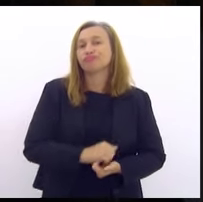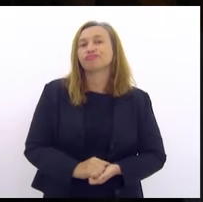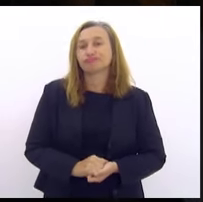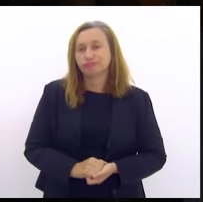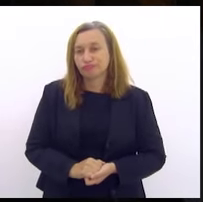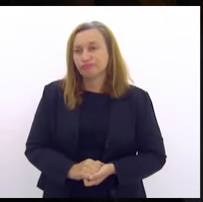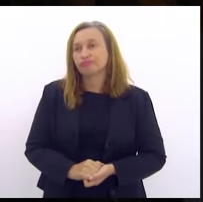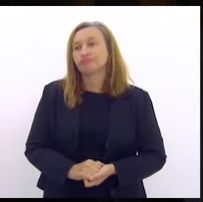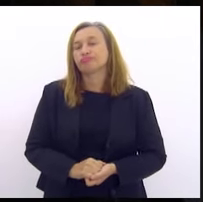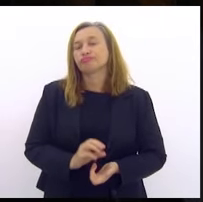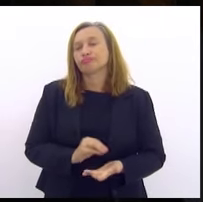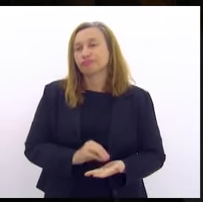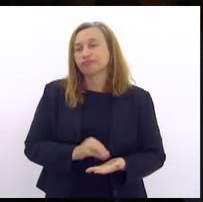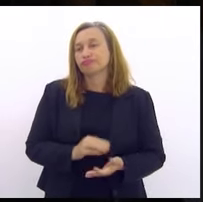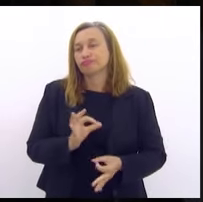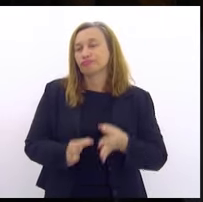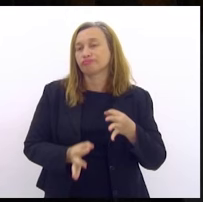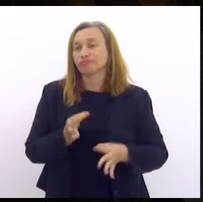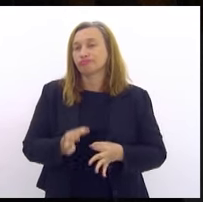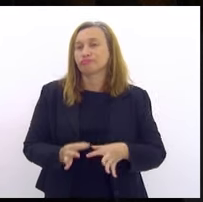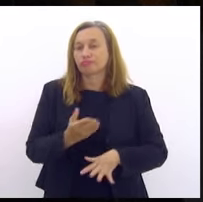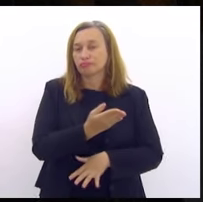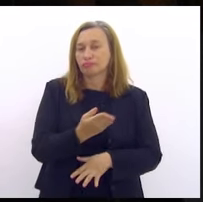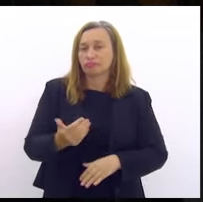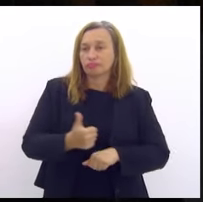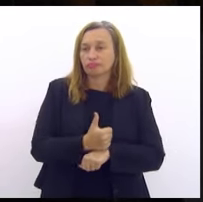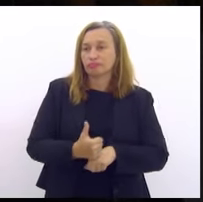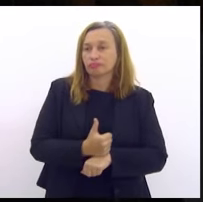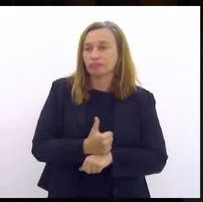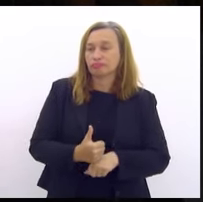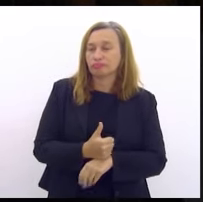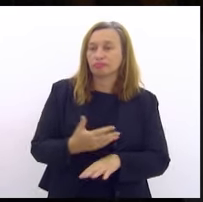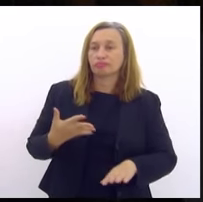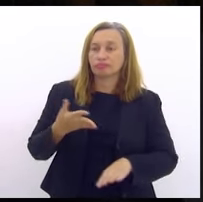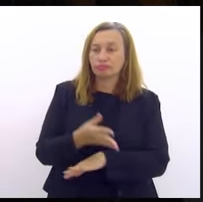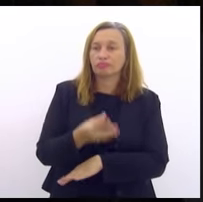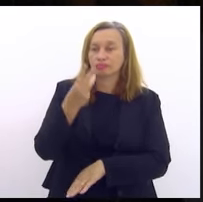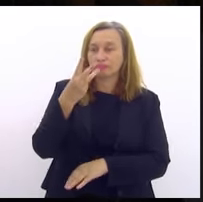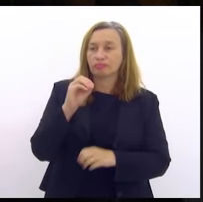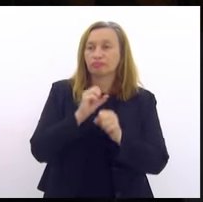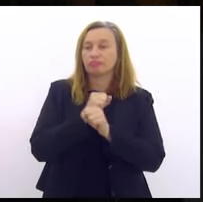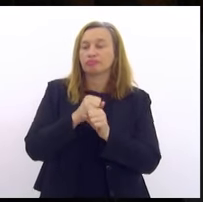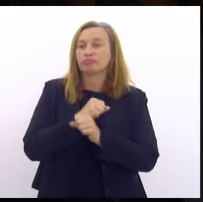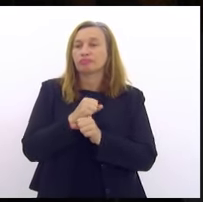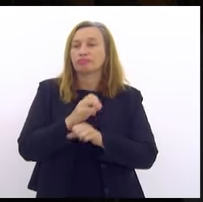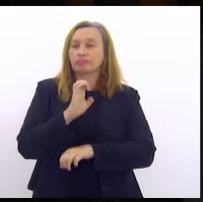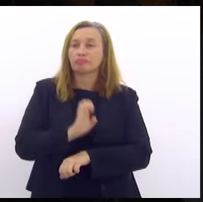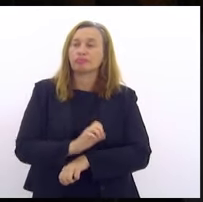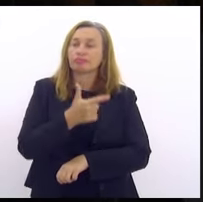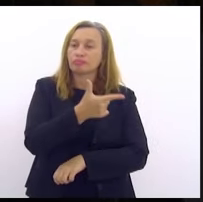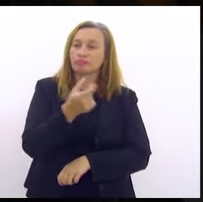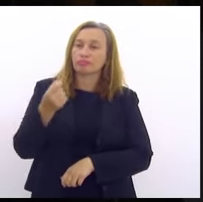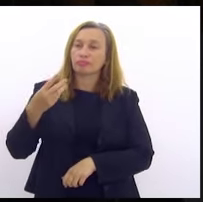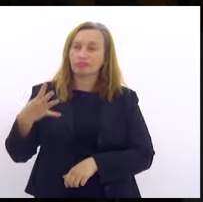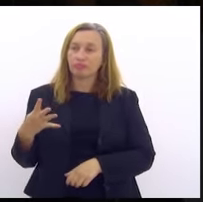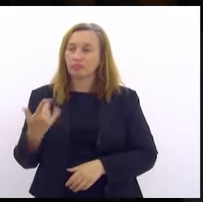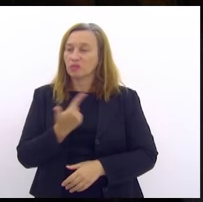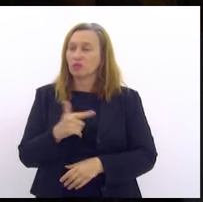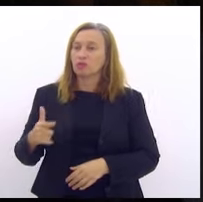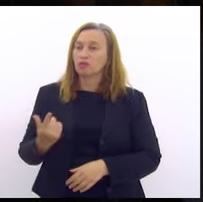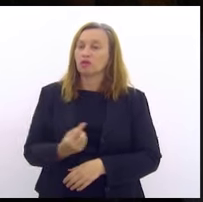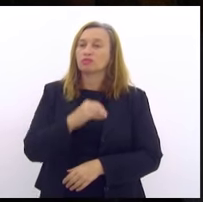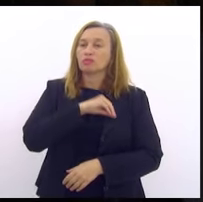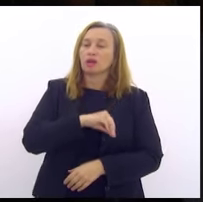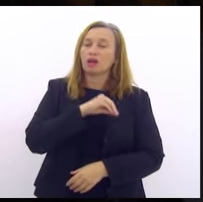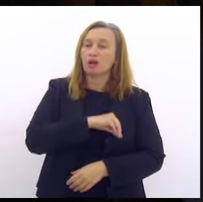uma injustiça. Esses trabalhadores estão chegando a 30 anos de Estado, no ano de 2024, sem ter um salário